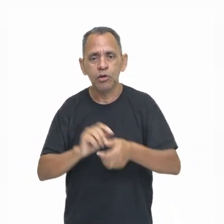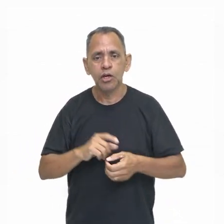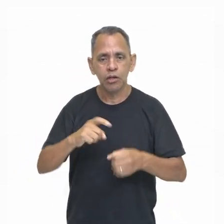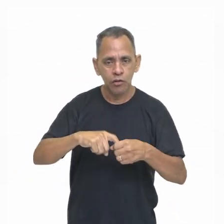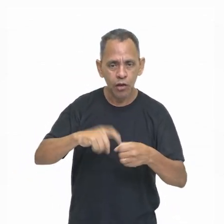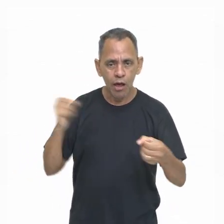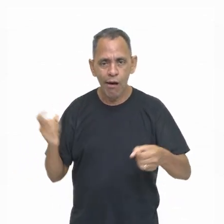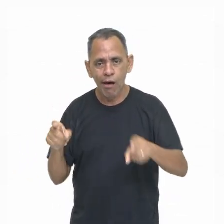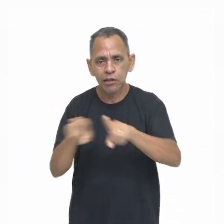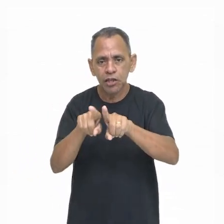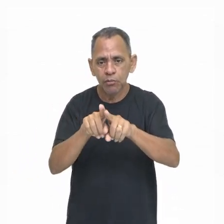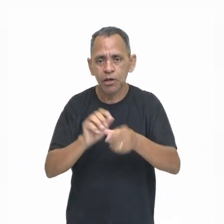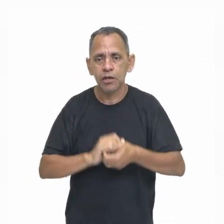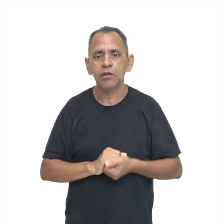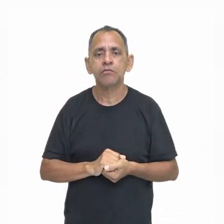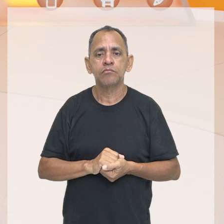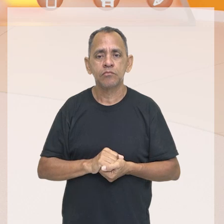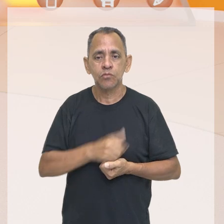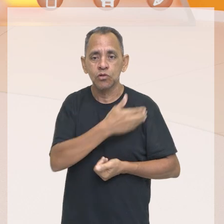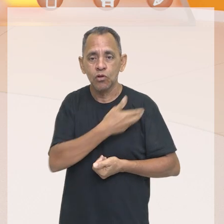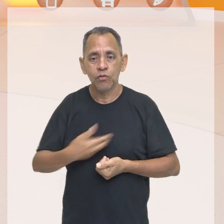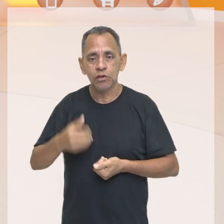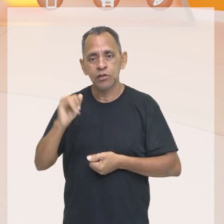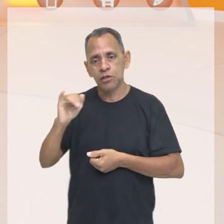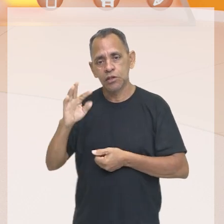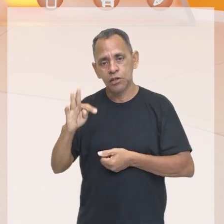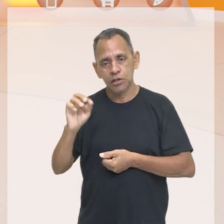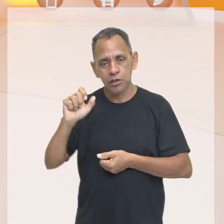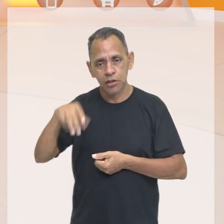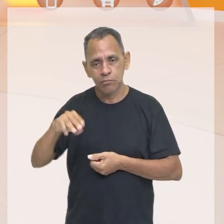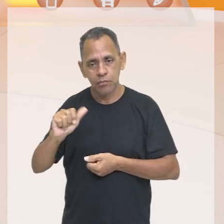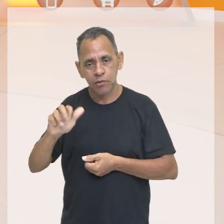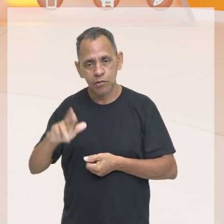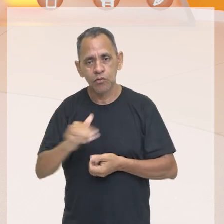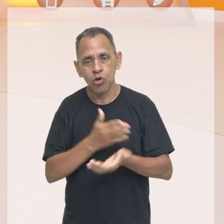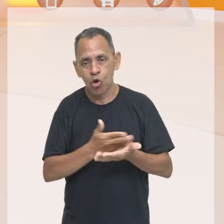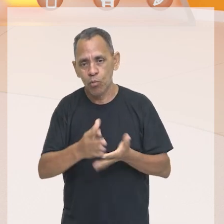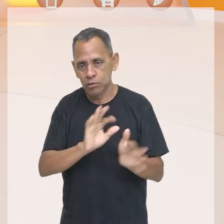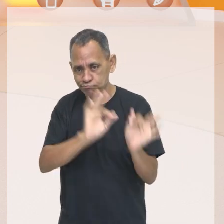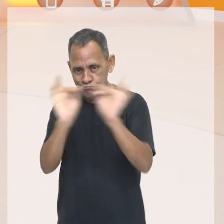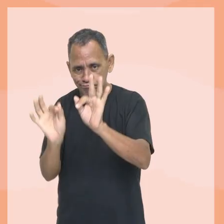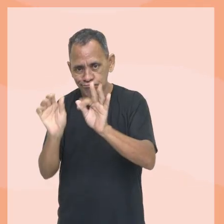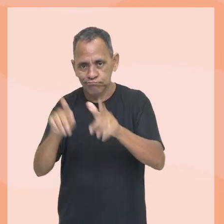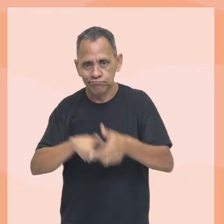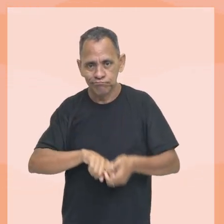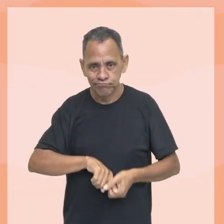Itamar Franco e o Plano Real, ok? Então, vamos iniciar nossa aula?